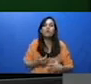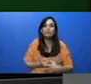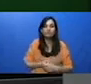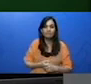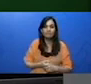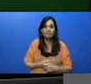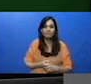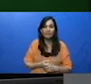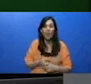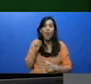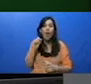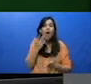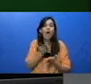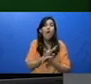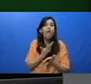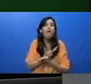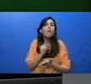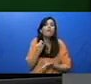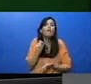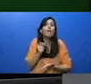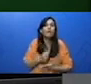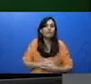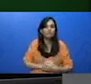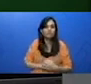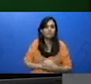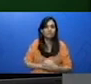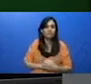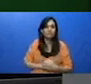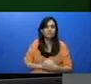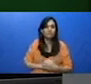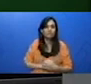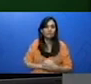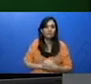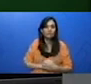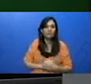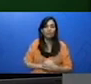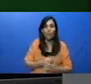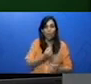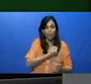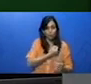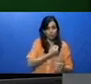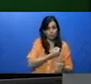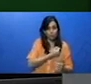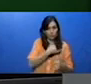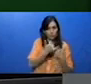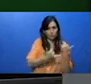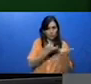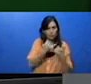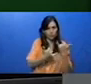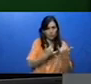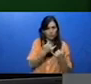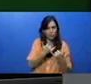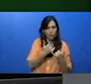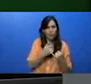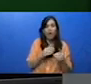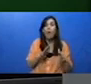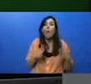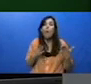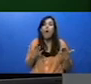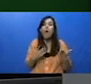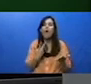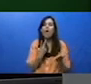quais foram os erros. Então, olha lá. Número das jogadas foi a primeira, segunda, terceira e qual foi o erro,